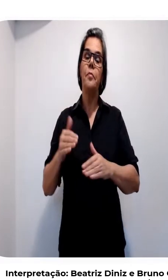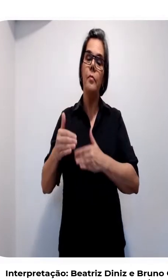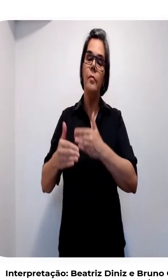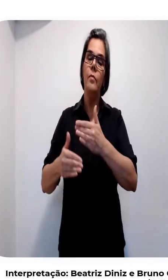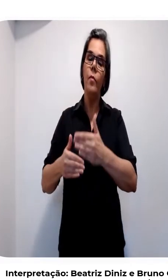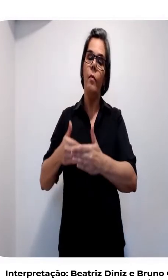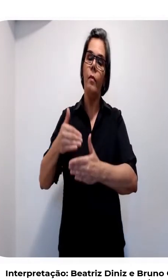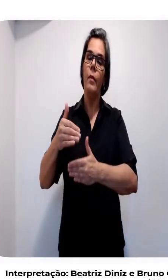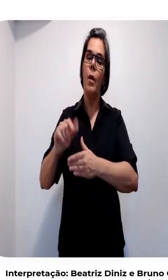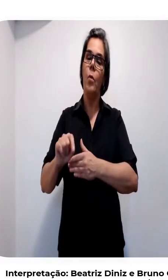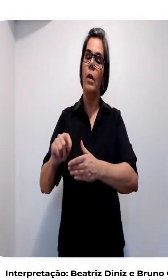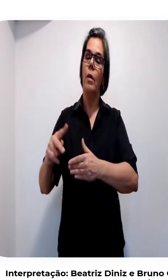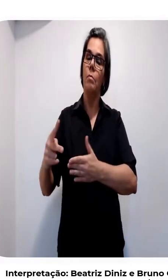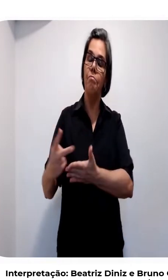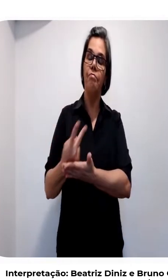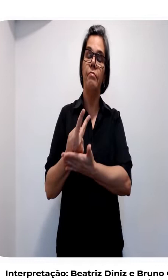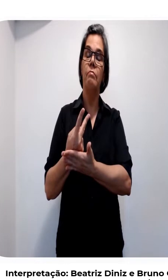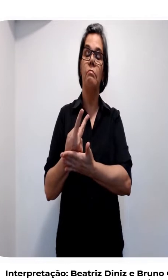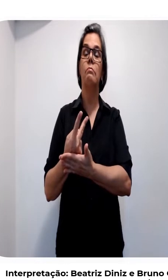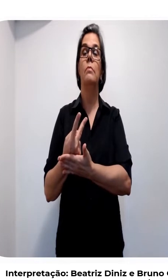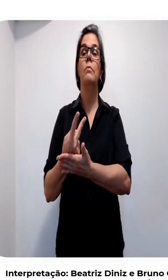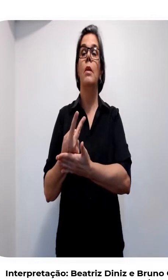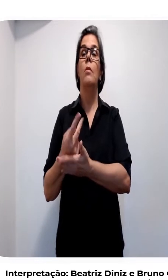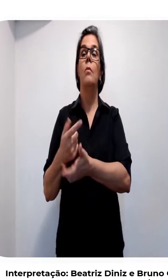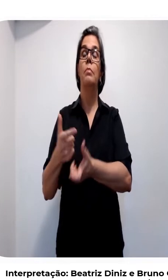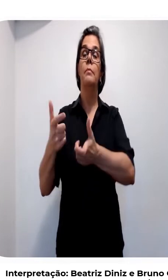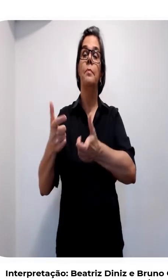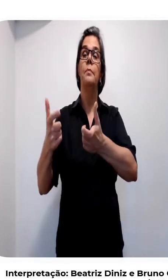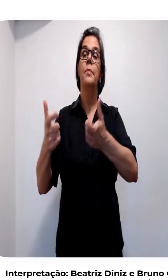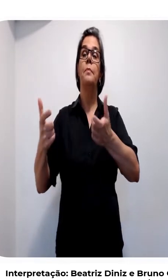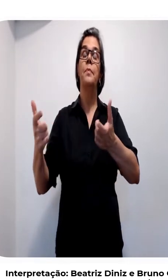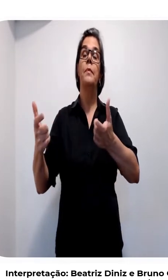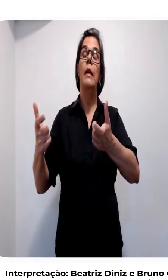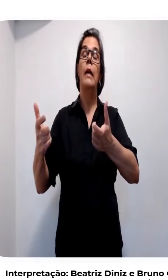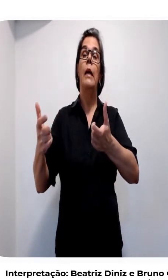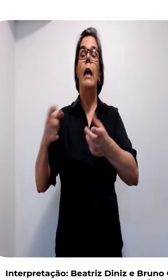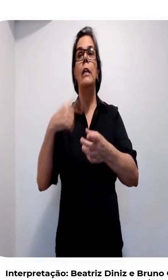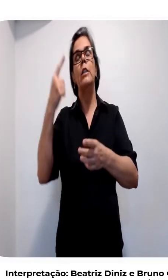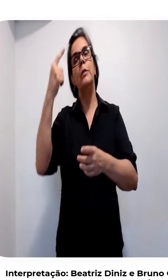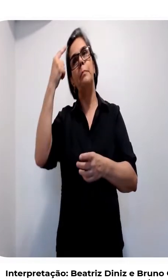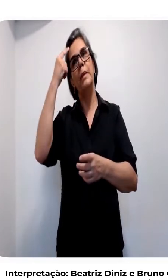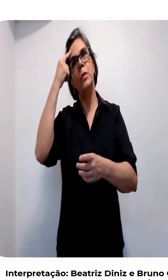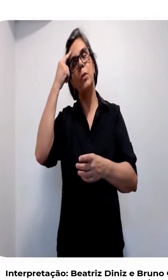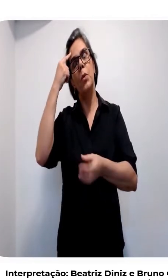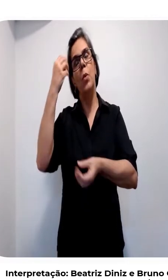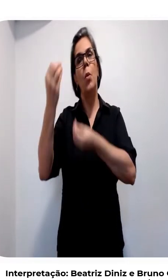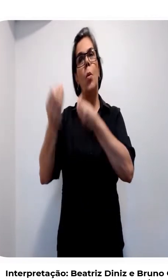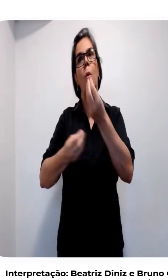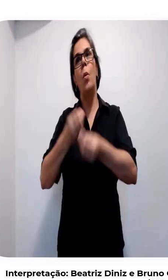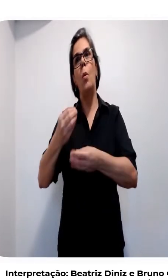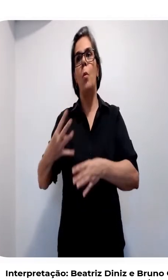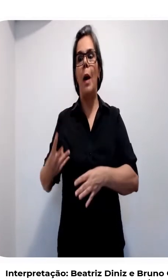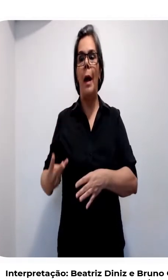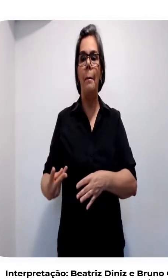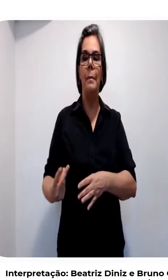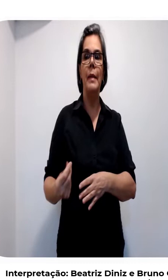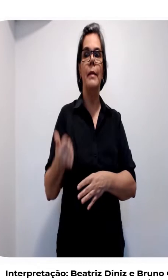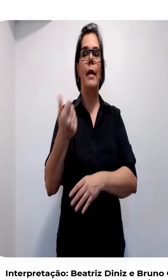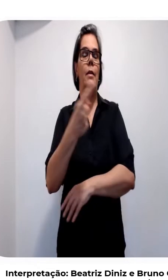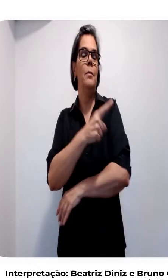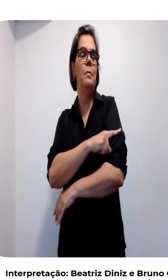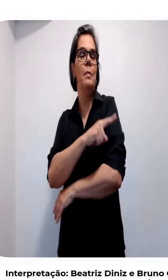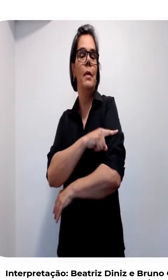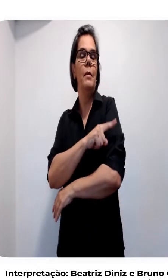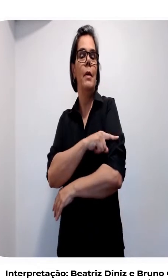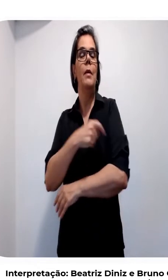que estamos, nós percebemos que as habilidades do primeiro ano precisariam continuar presentes aí no nosso planejamento, como nas